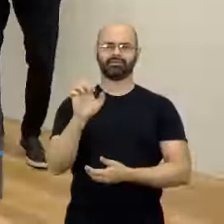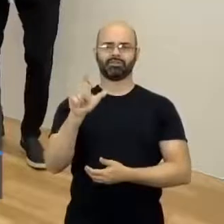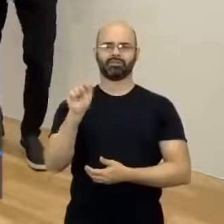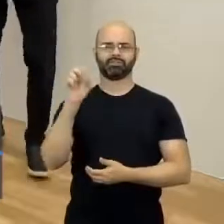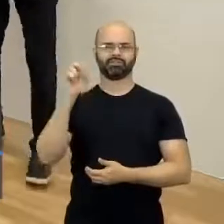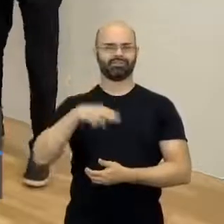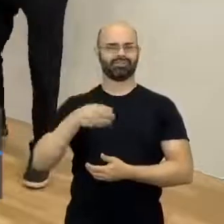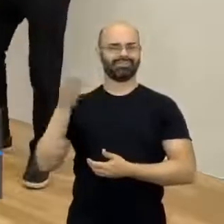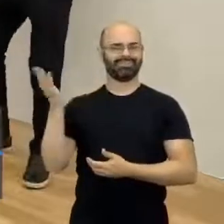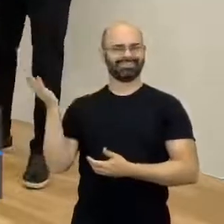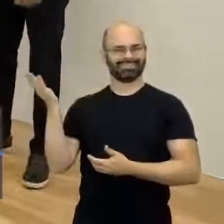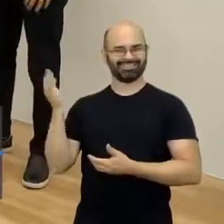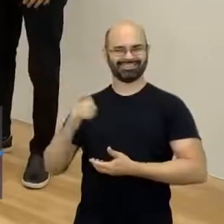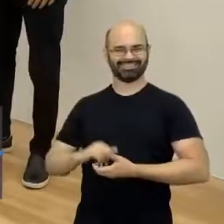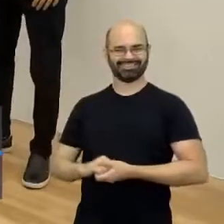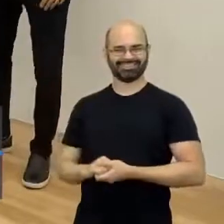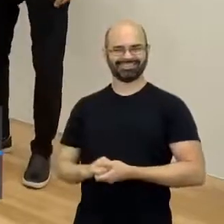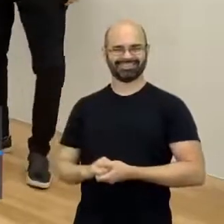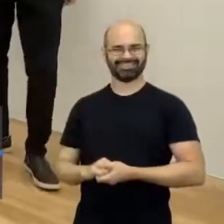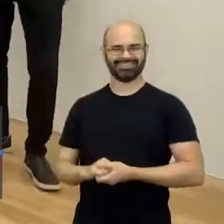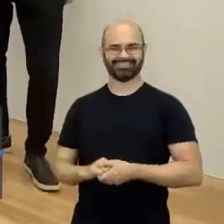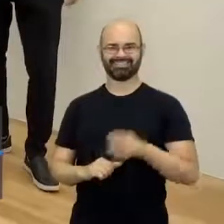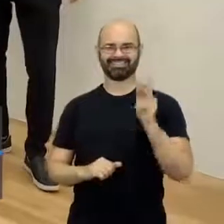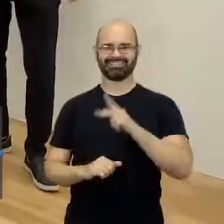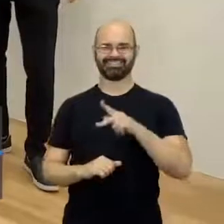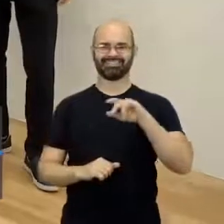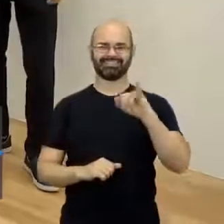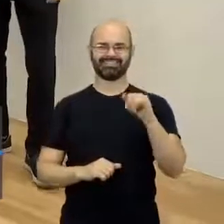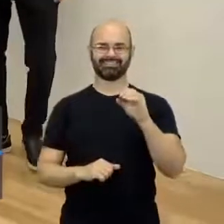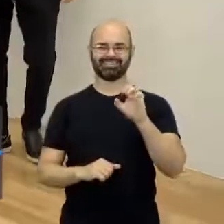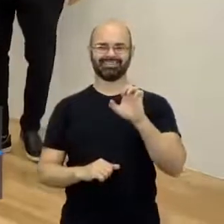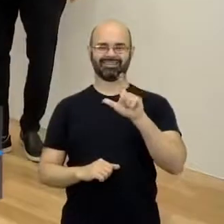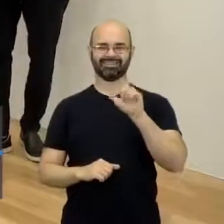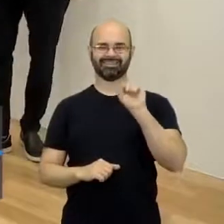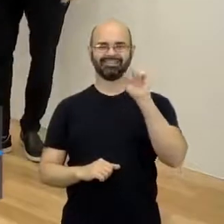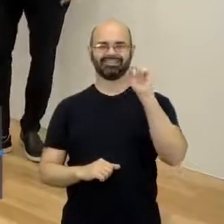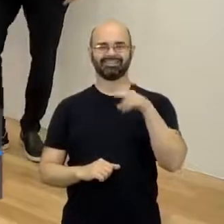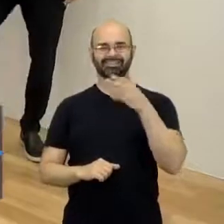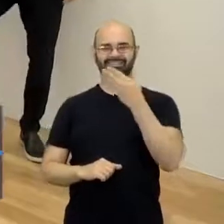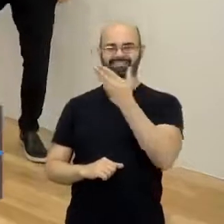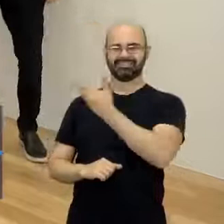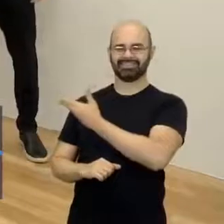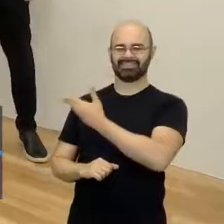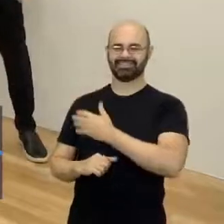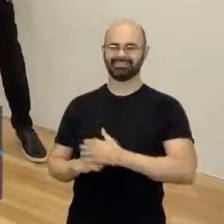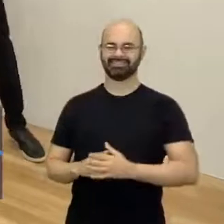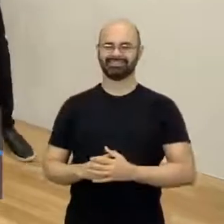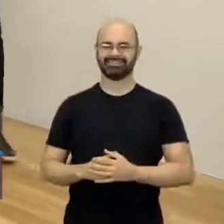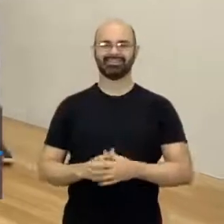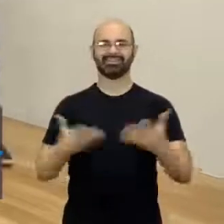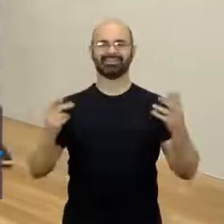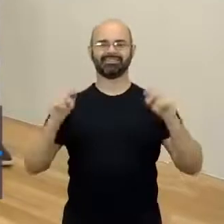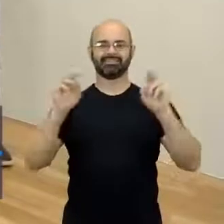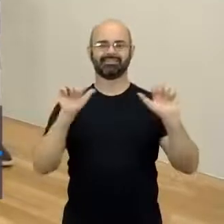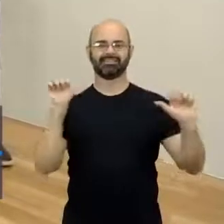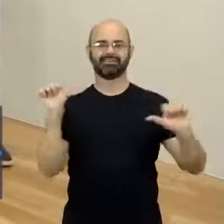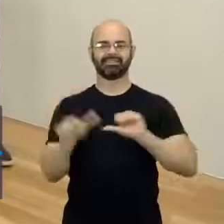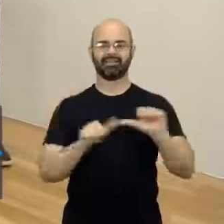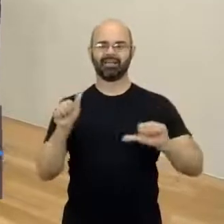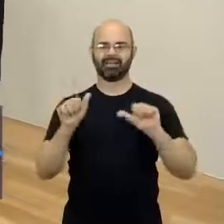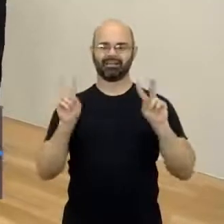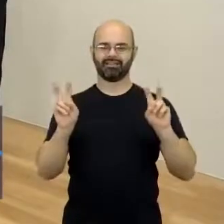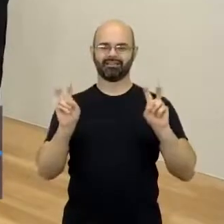Joelson! Aê! Então está aí o professor Joelson e agora a gente, o que, que nós teremos? Nós teremos o jogo do Troca.